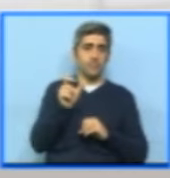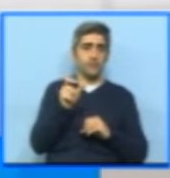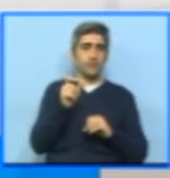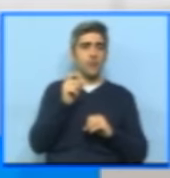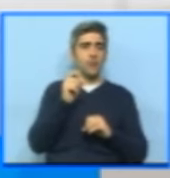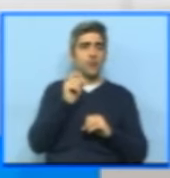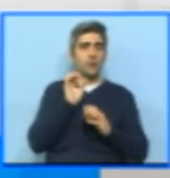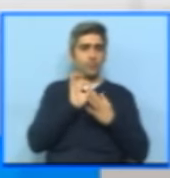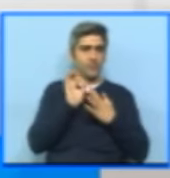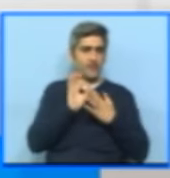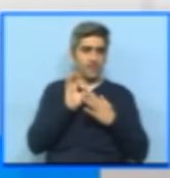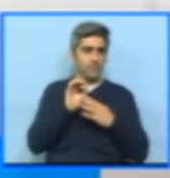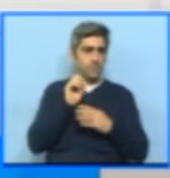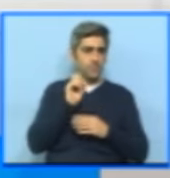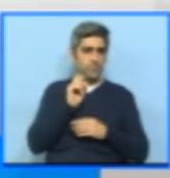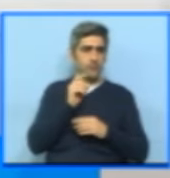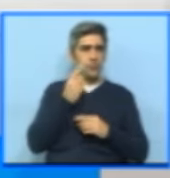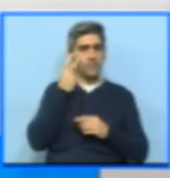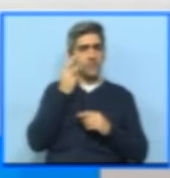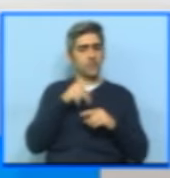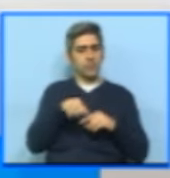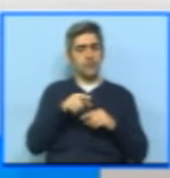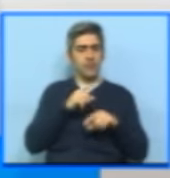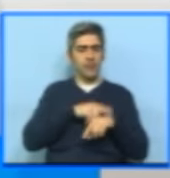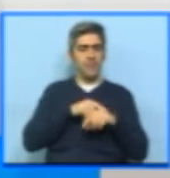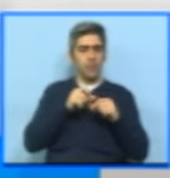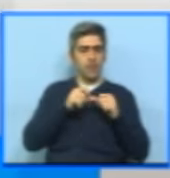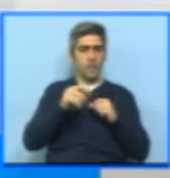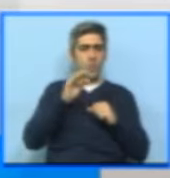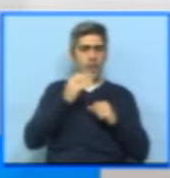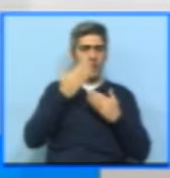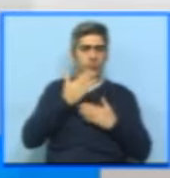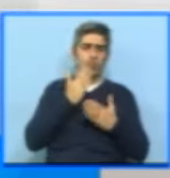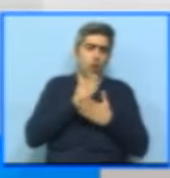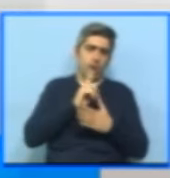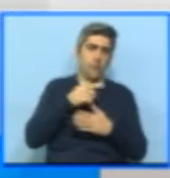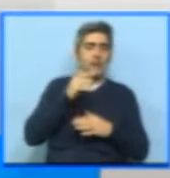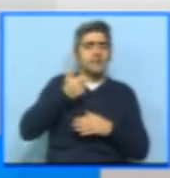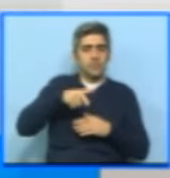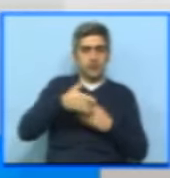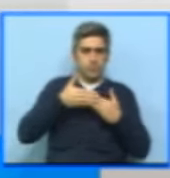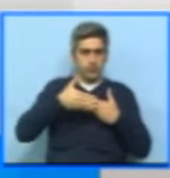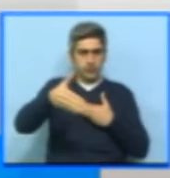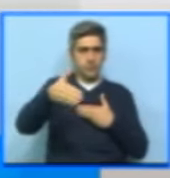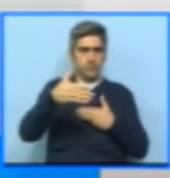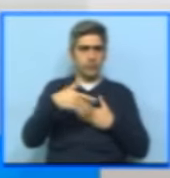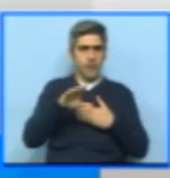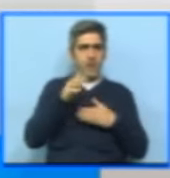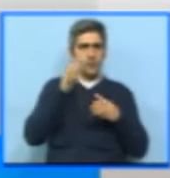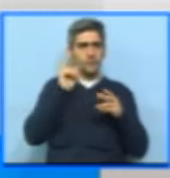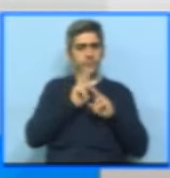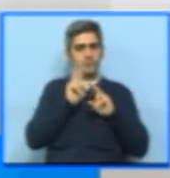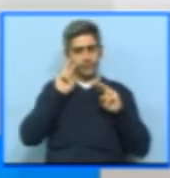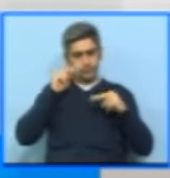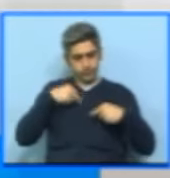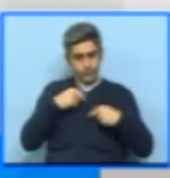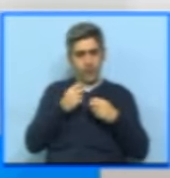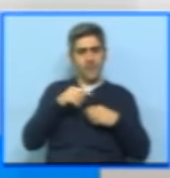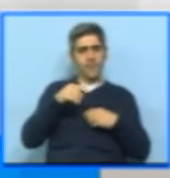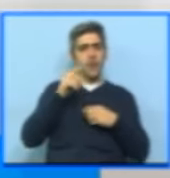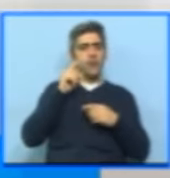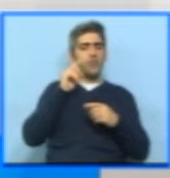tópicos muito concretos a viver na Quaresma. Não só, mas sobretudo nesses tempos de mais conversão para uma grande festa,